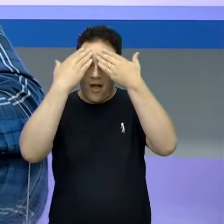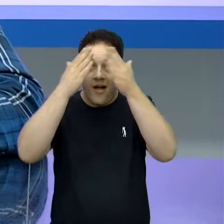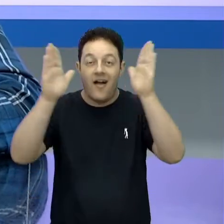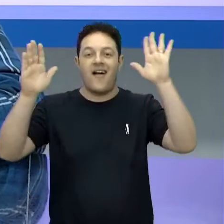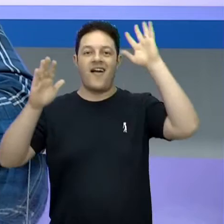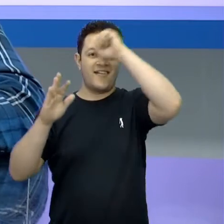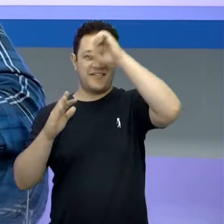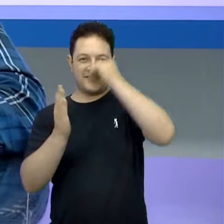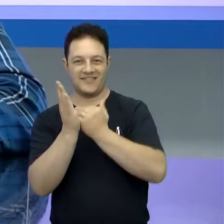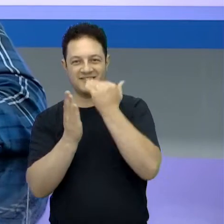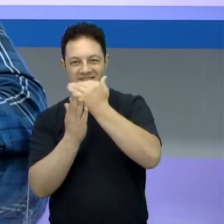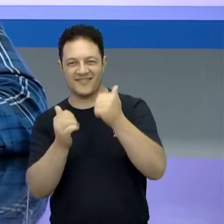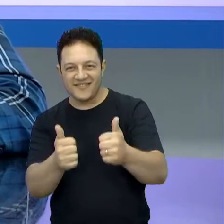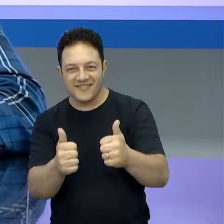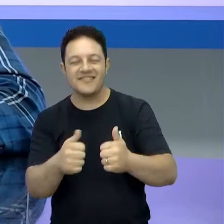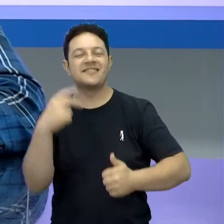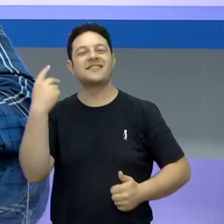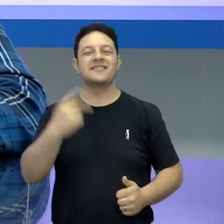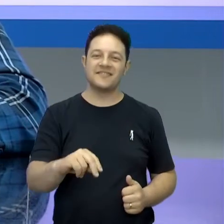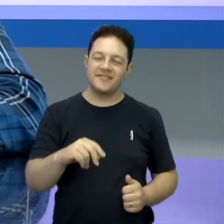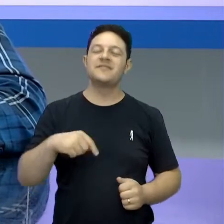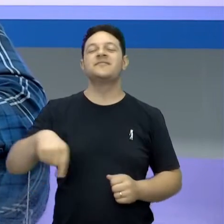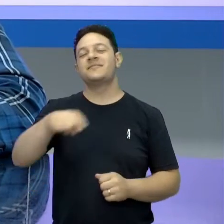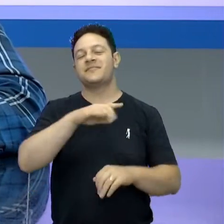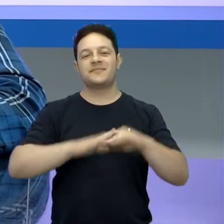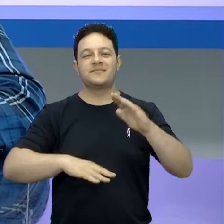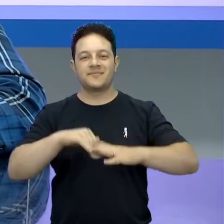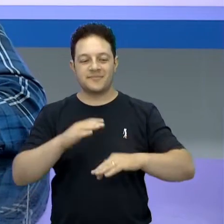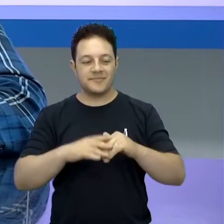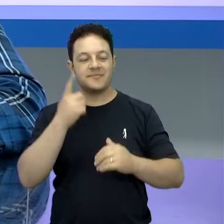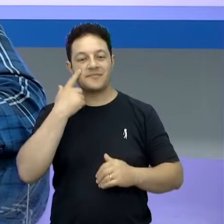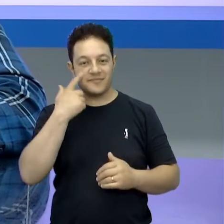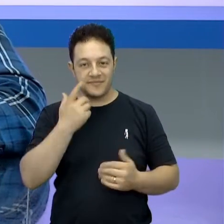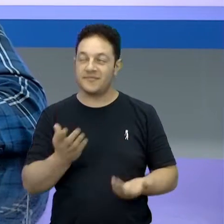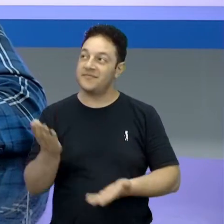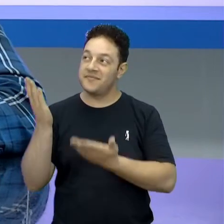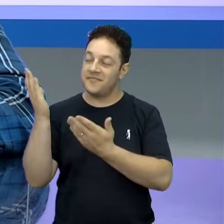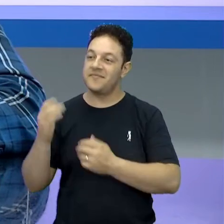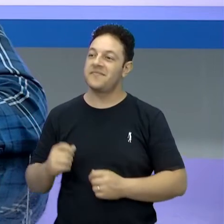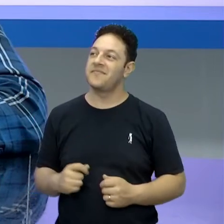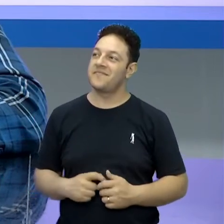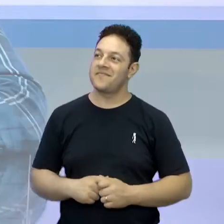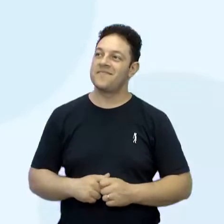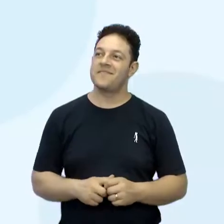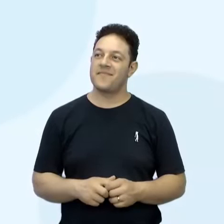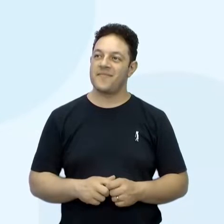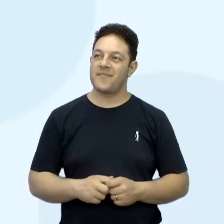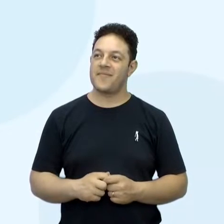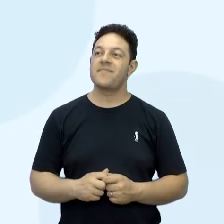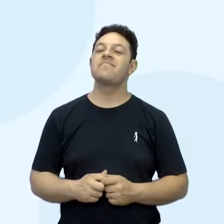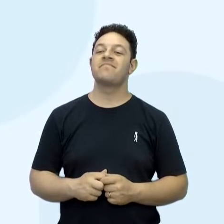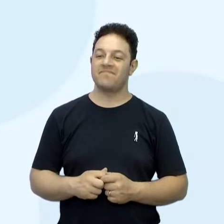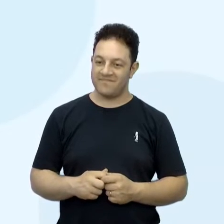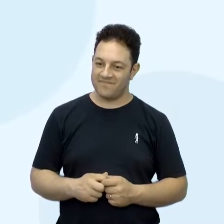de vocês, beleza? Então vamos lá para as nossas habilidades na nossa telinha, vamos lá.